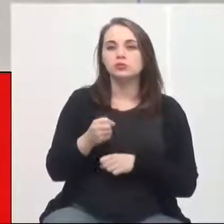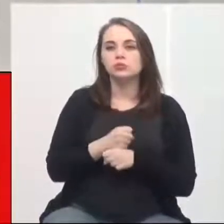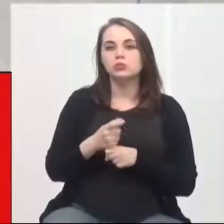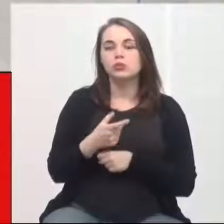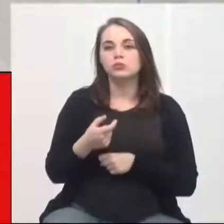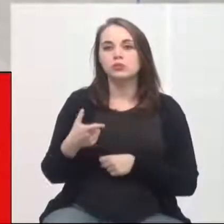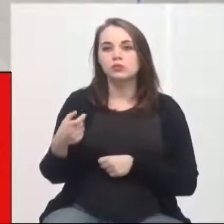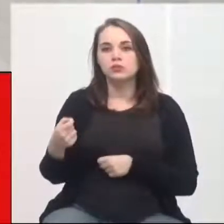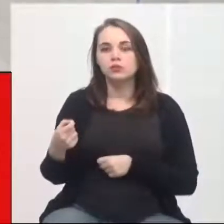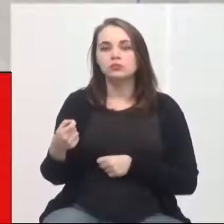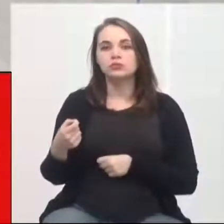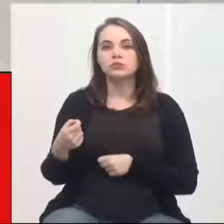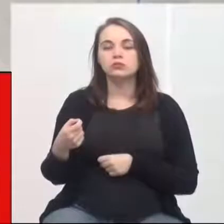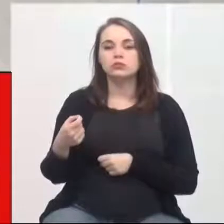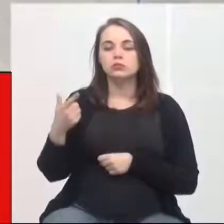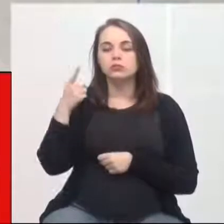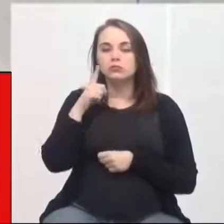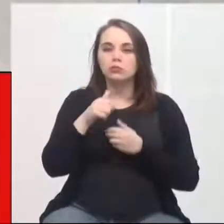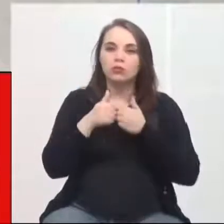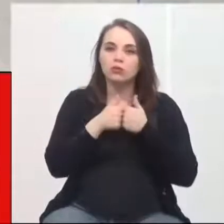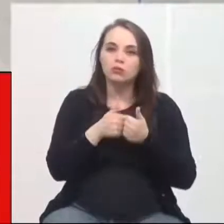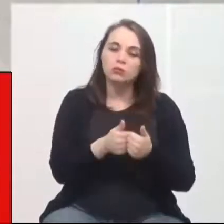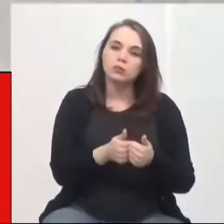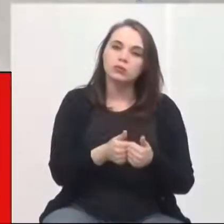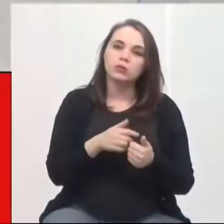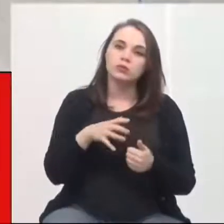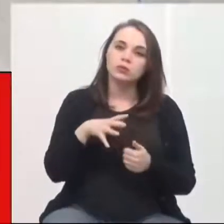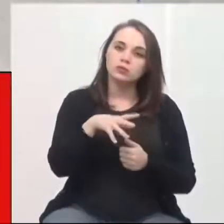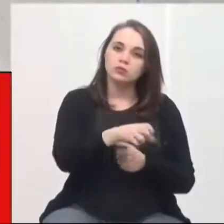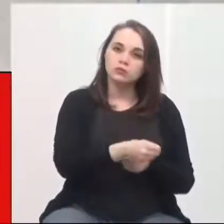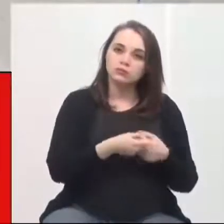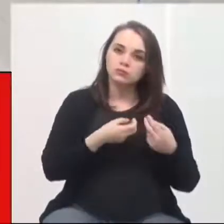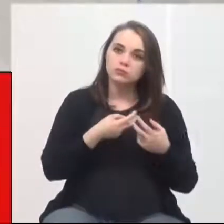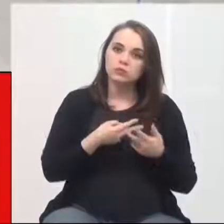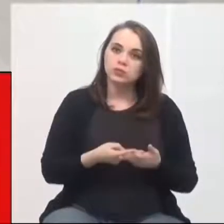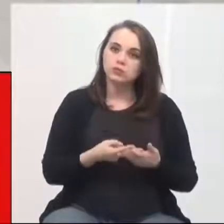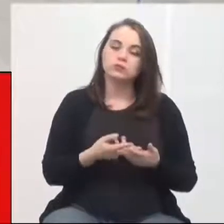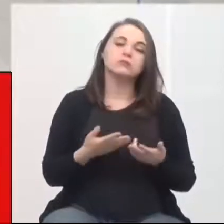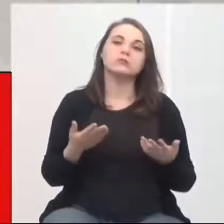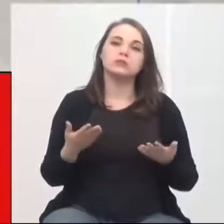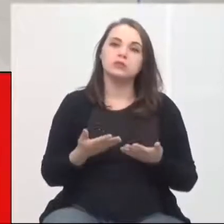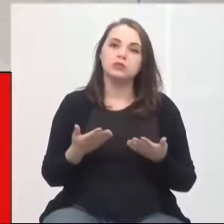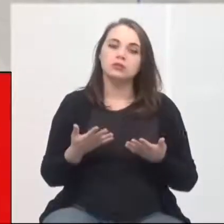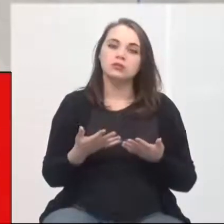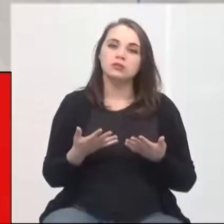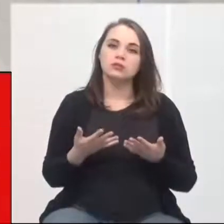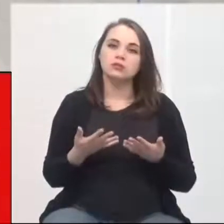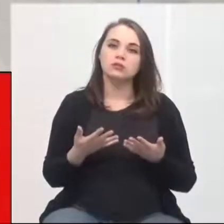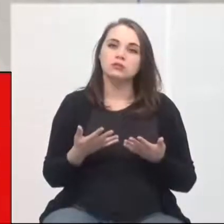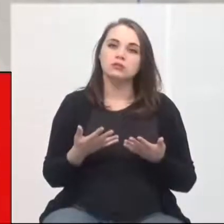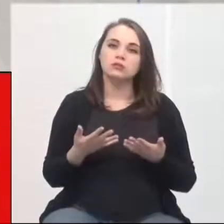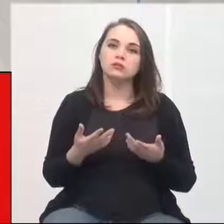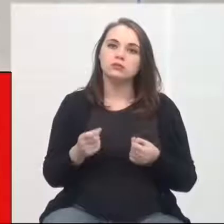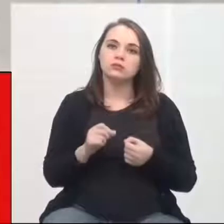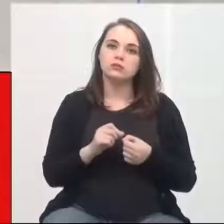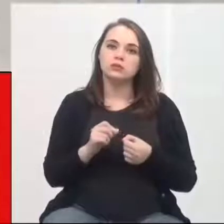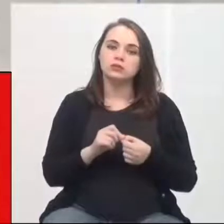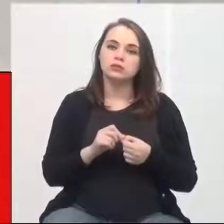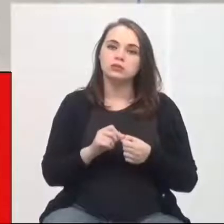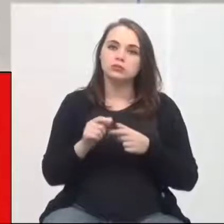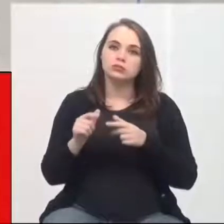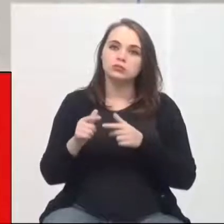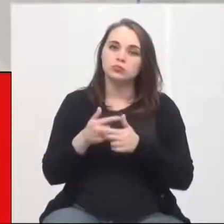1/1/2020, logrado êxito no acompanhamento e a captura de agente que estavam executando manobras